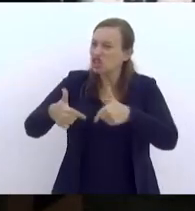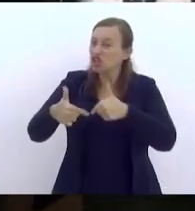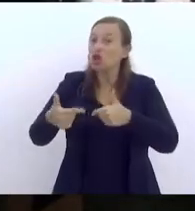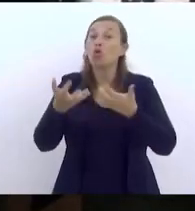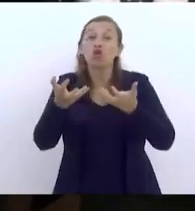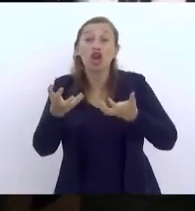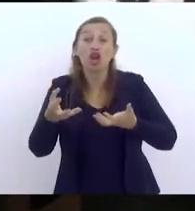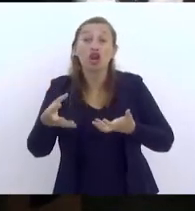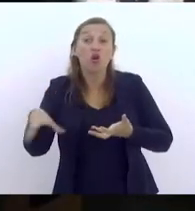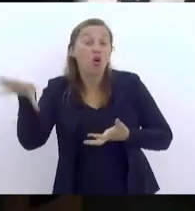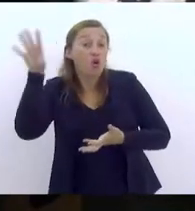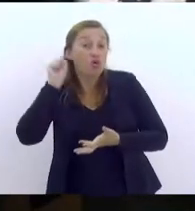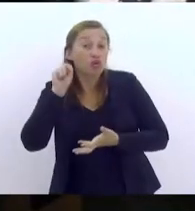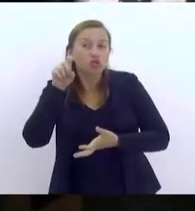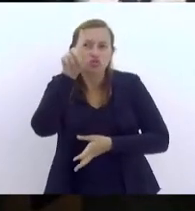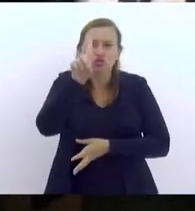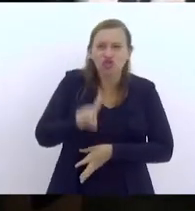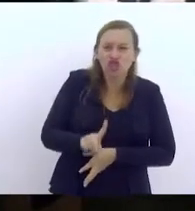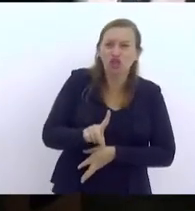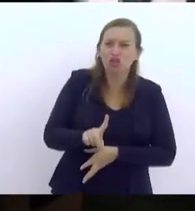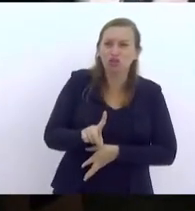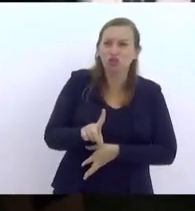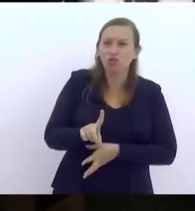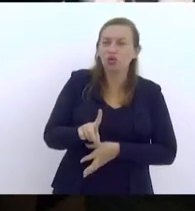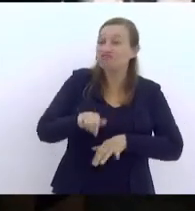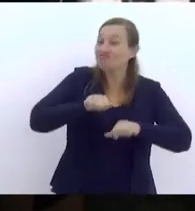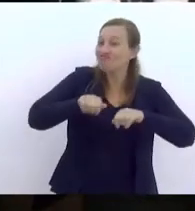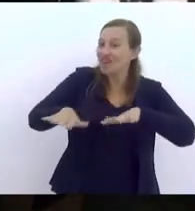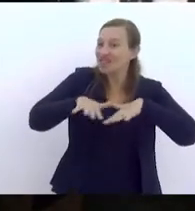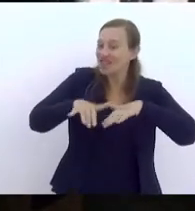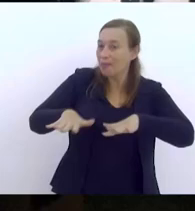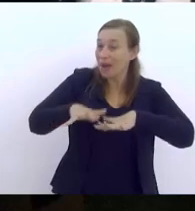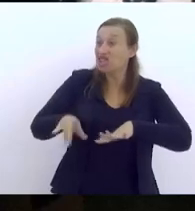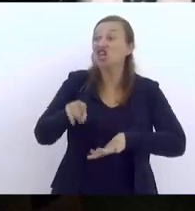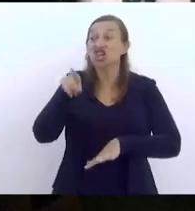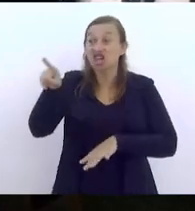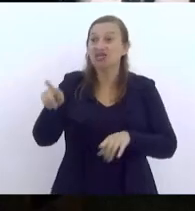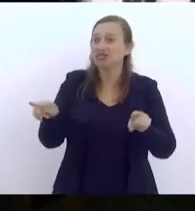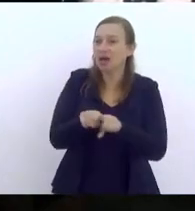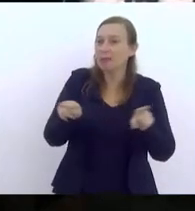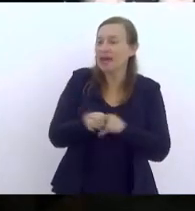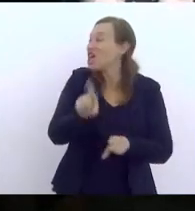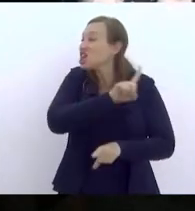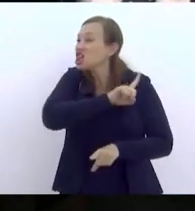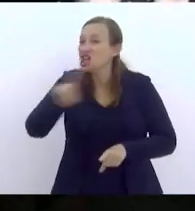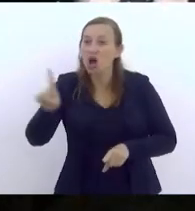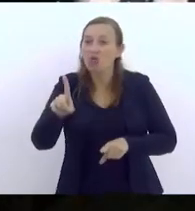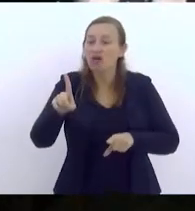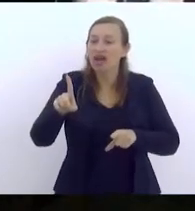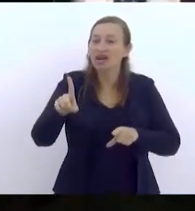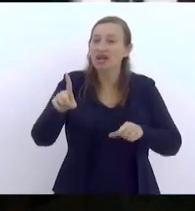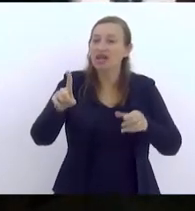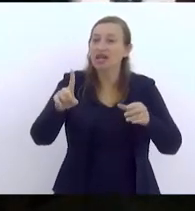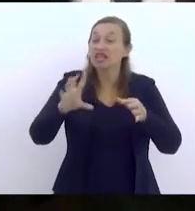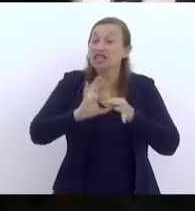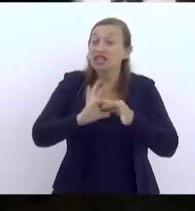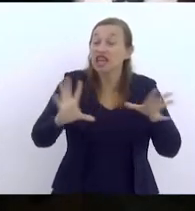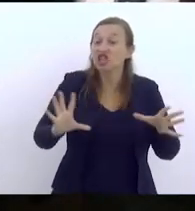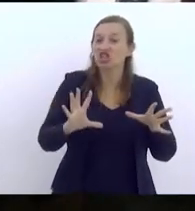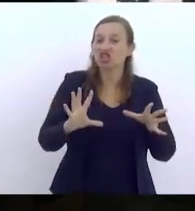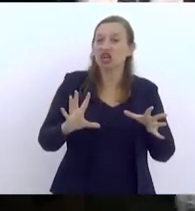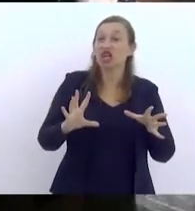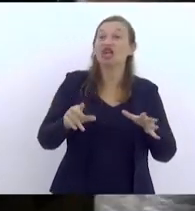ouvir do dirigente desta marcha que ele também não vai mais permitir e mais,